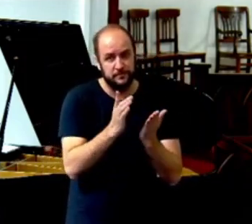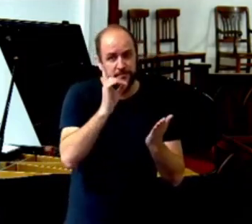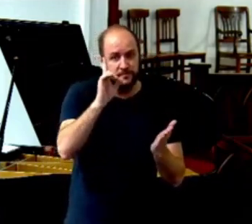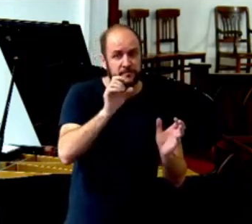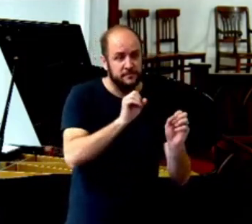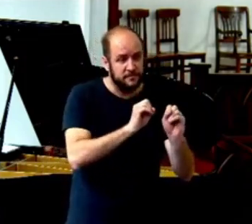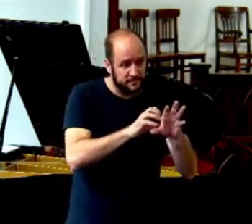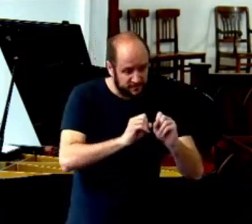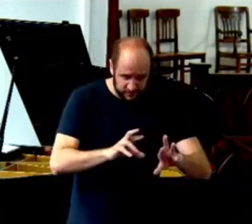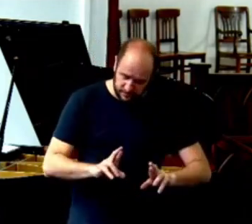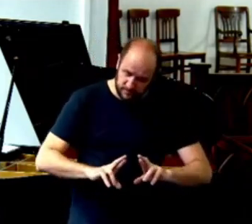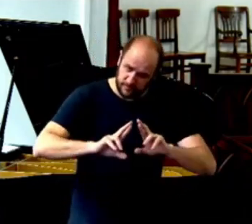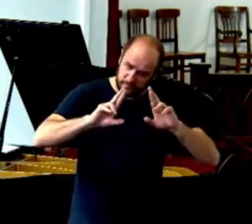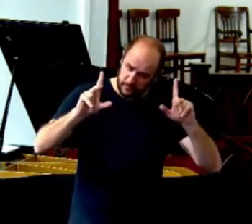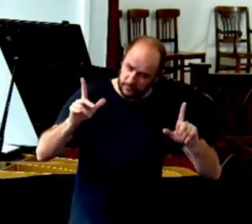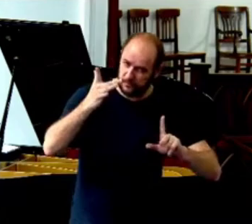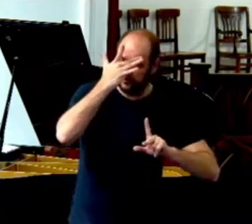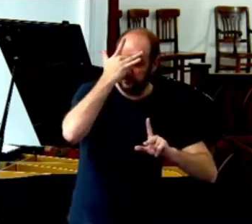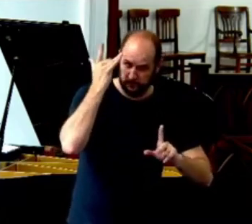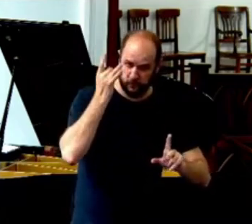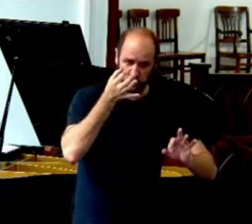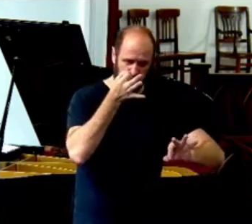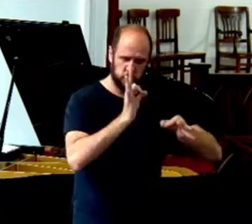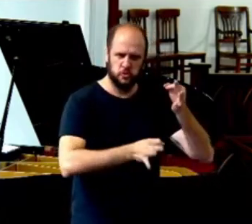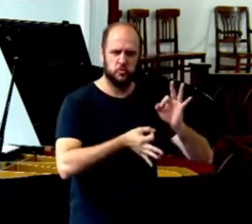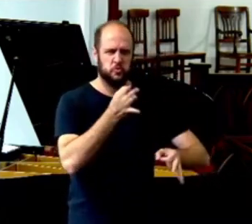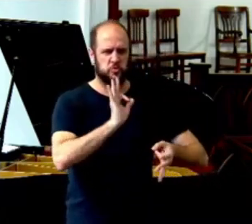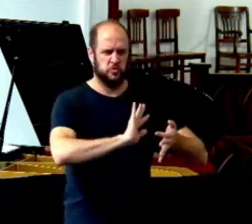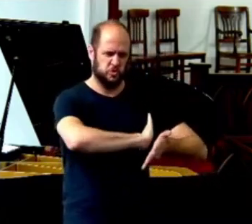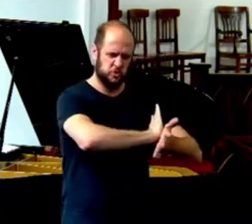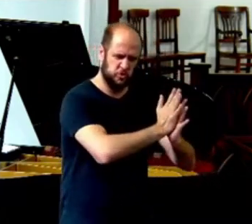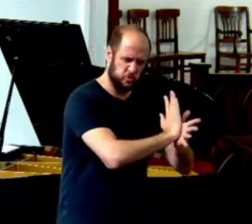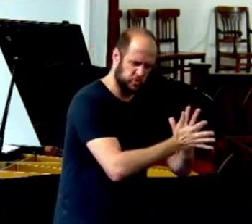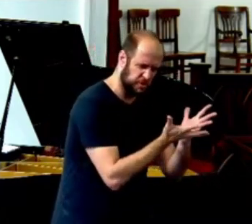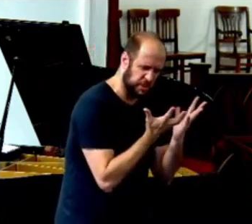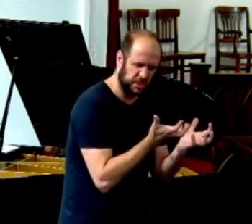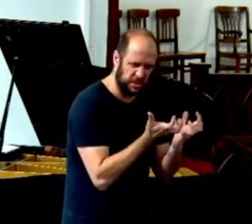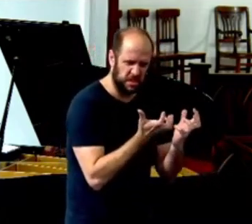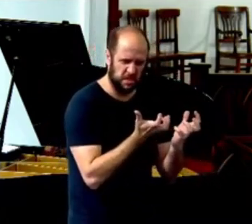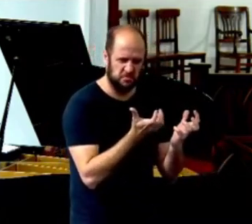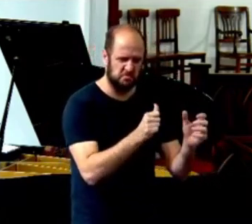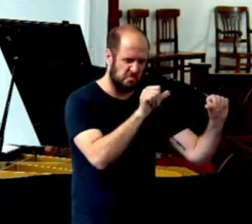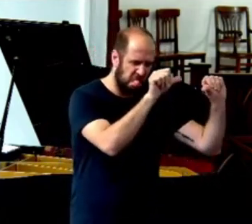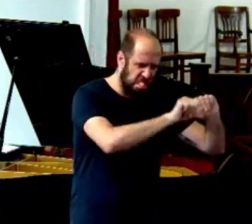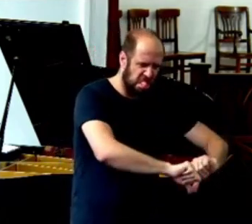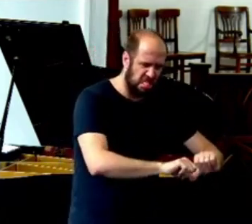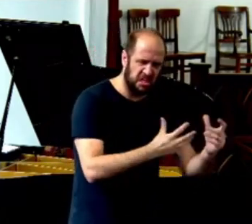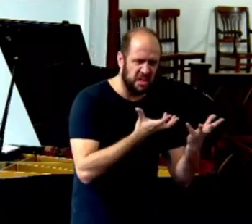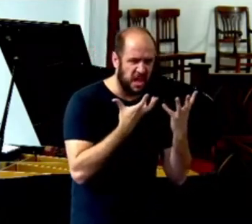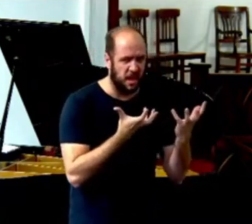está ensinando que aqueles que julgam de forma destrutiva e impiedosa